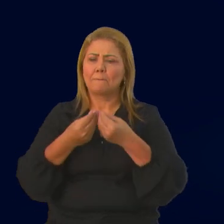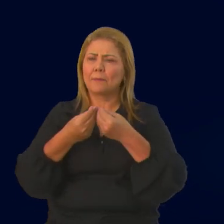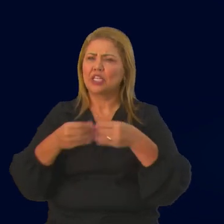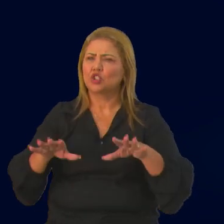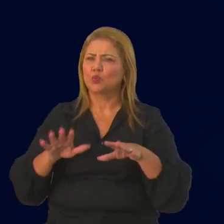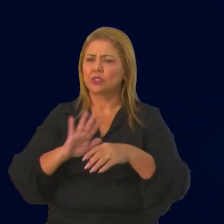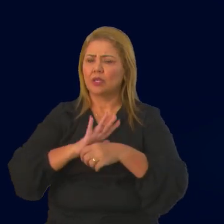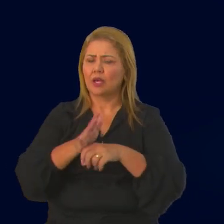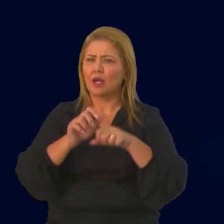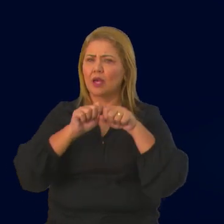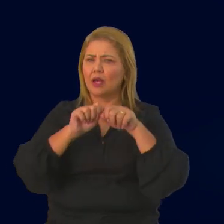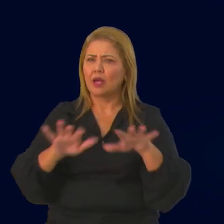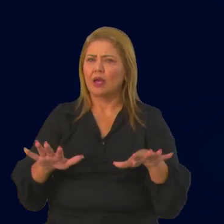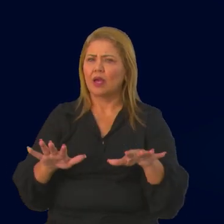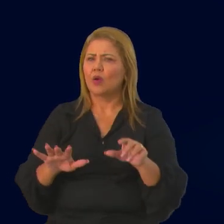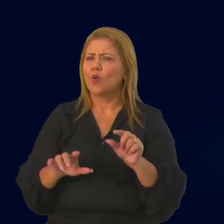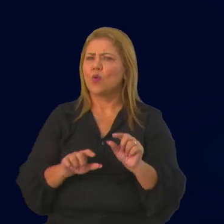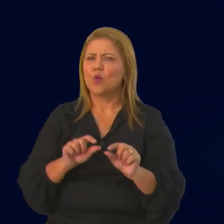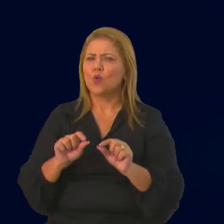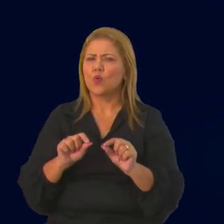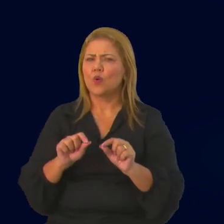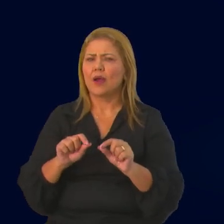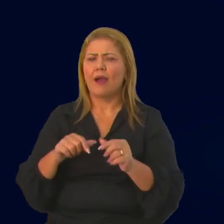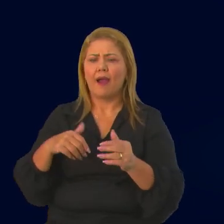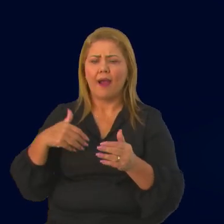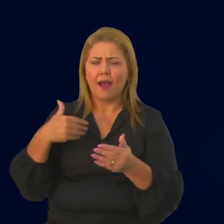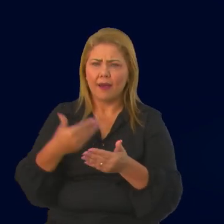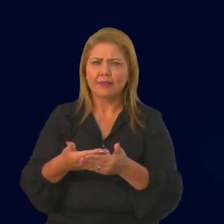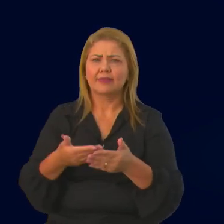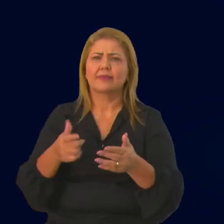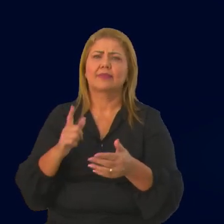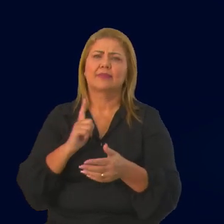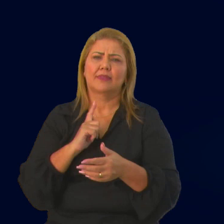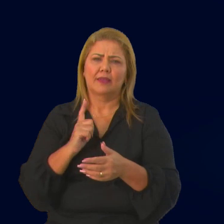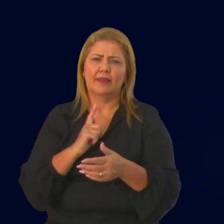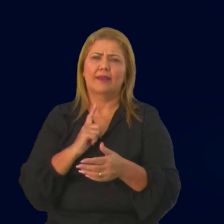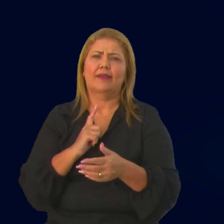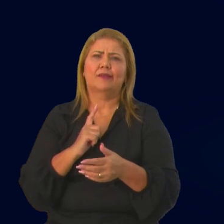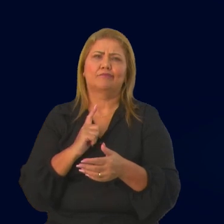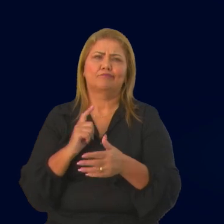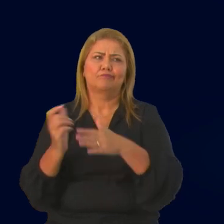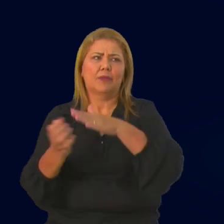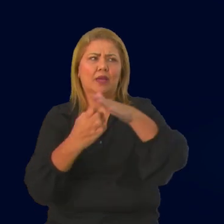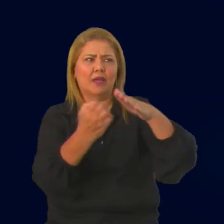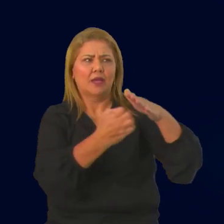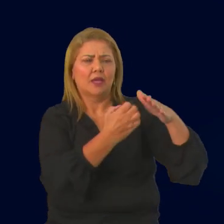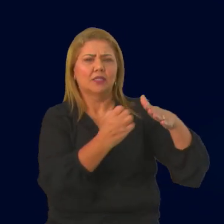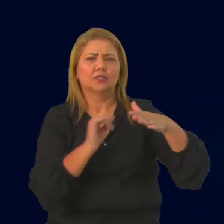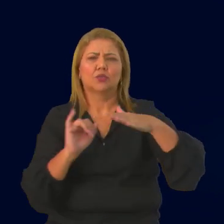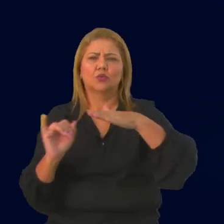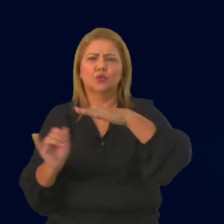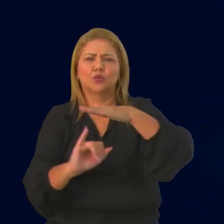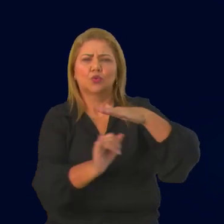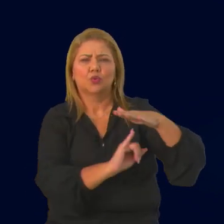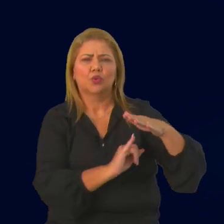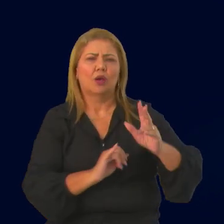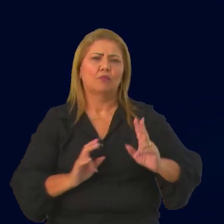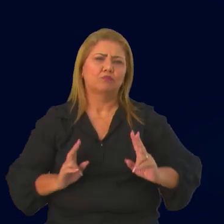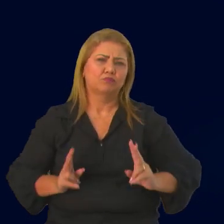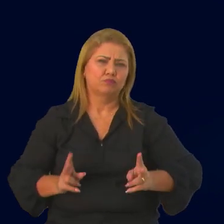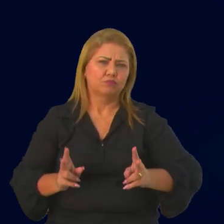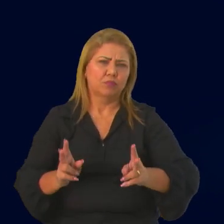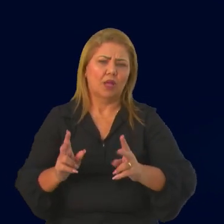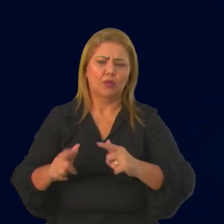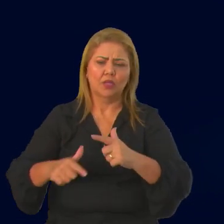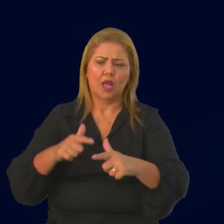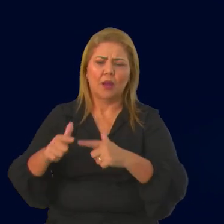pandemia. E tem ainda empresas, instituições que se mantêm num trabalho